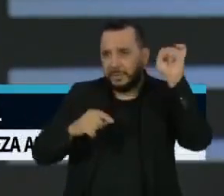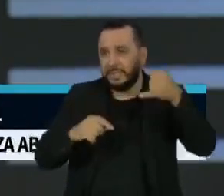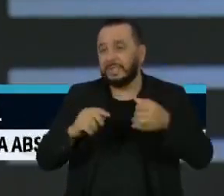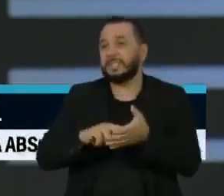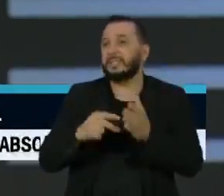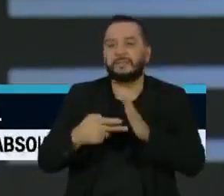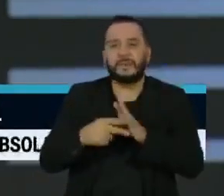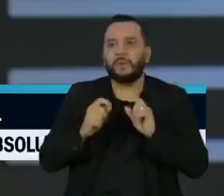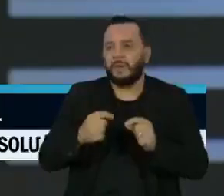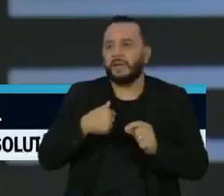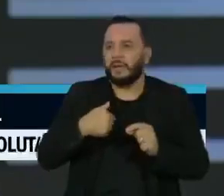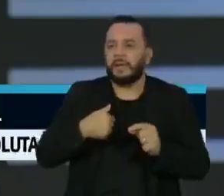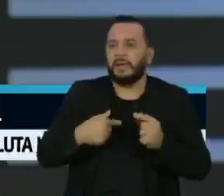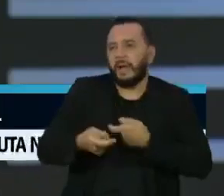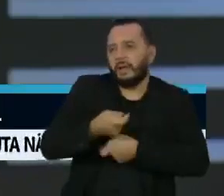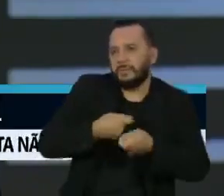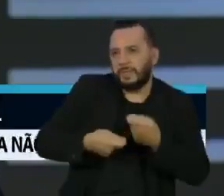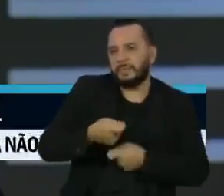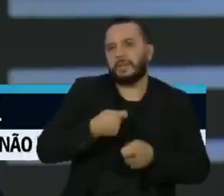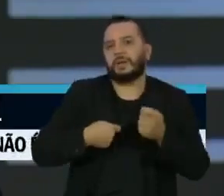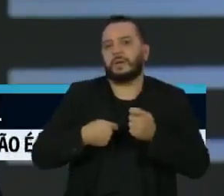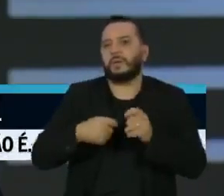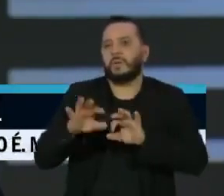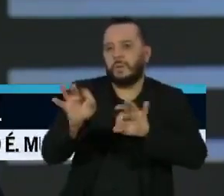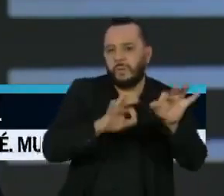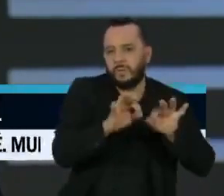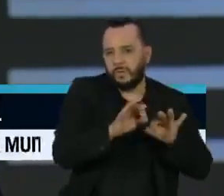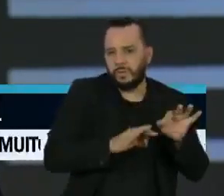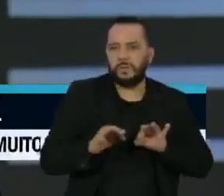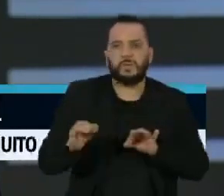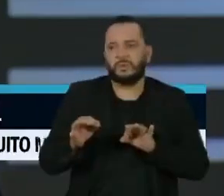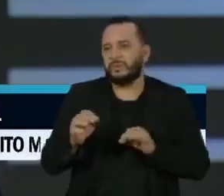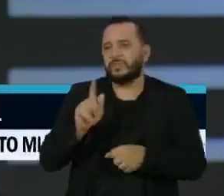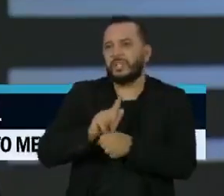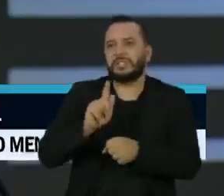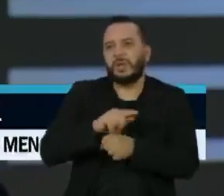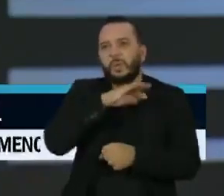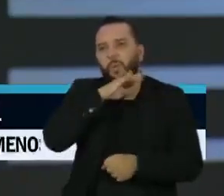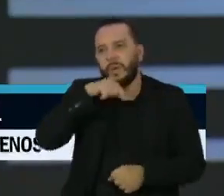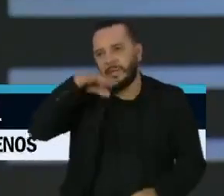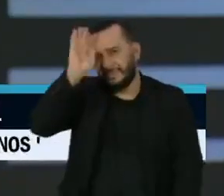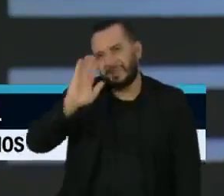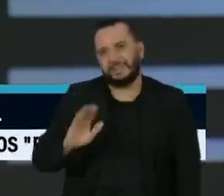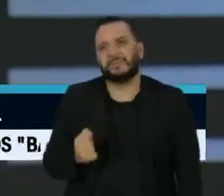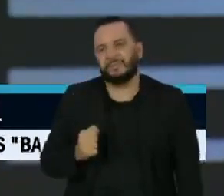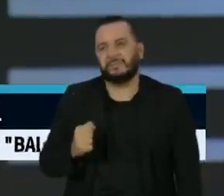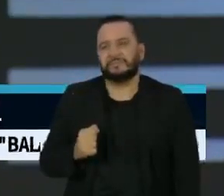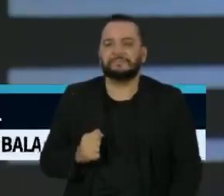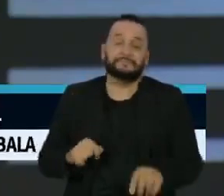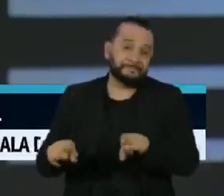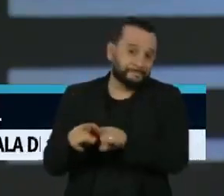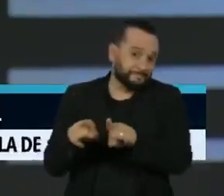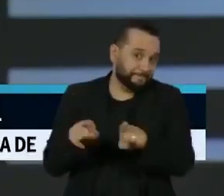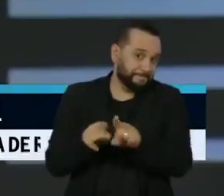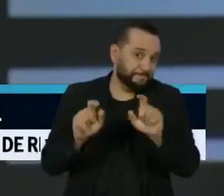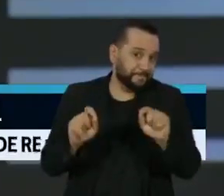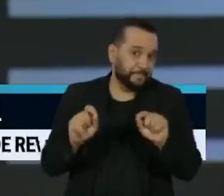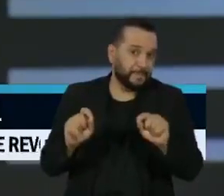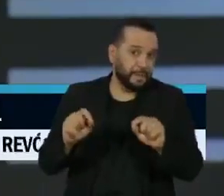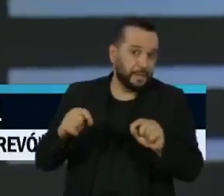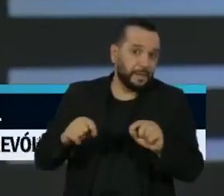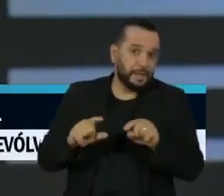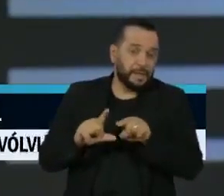com a descoordenação a falta de confiança na gestão política e econômica do país no caso da inflação